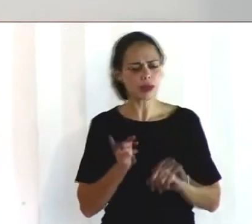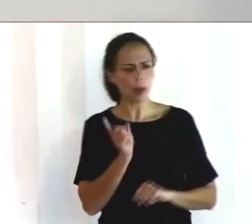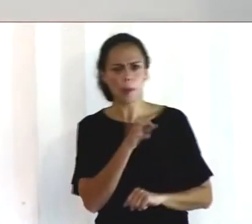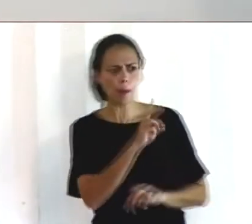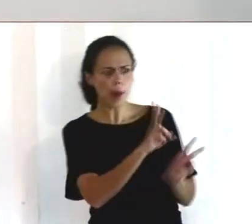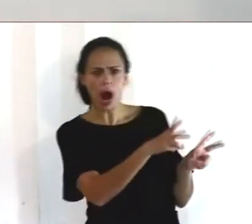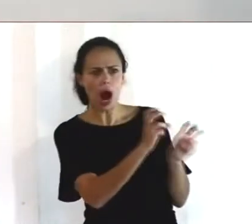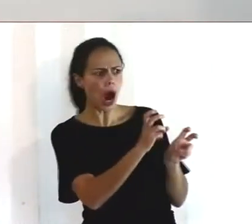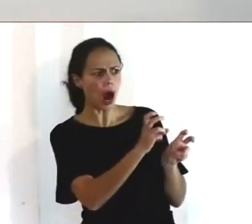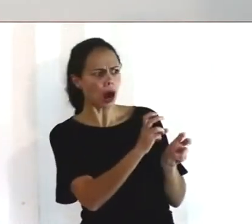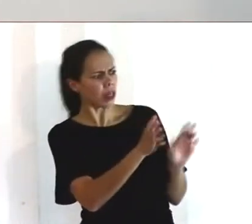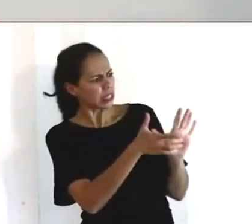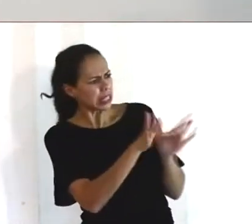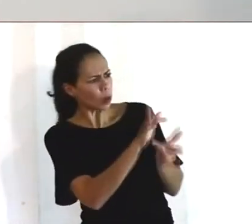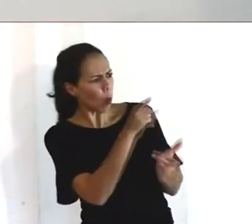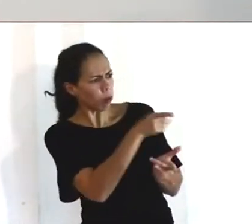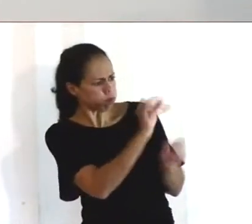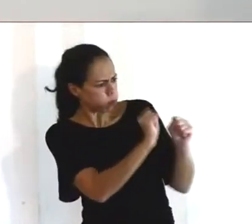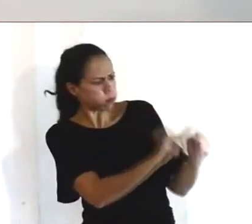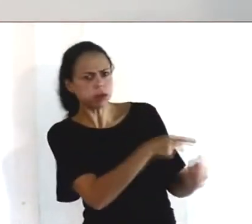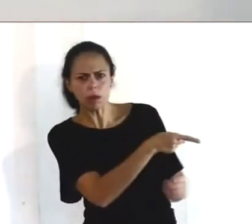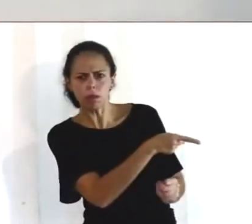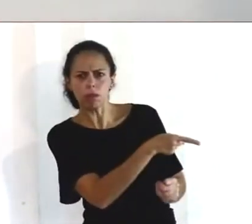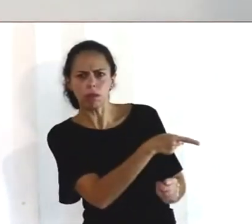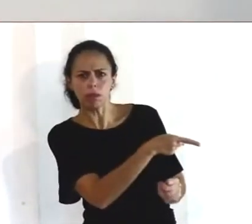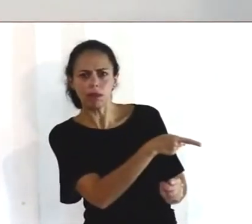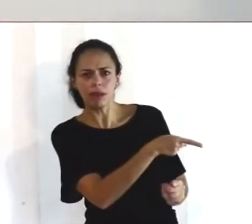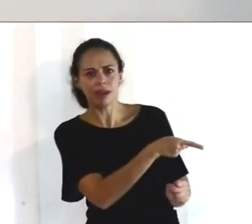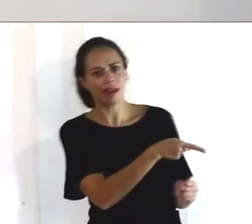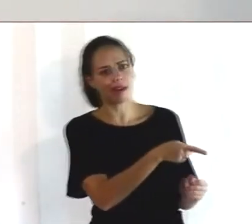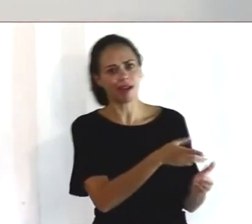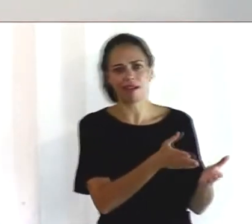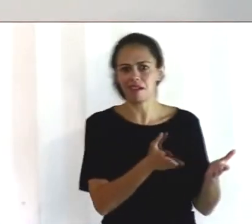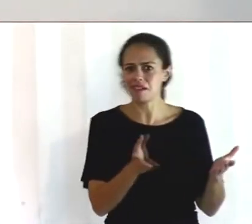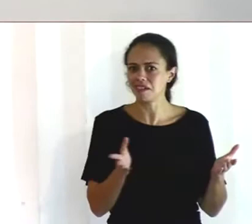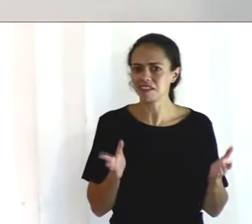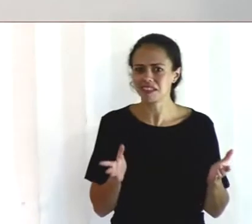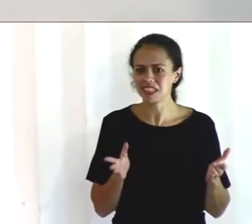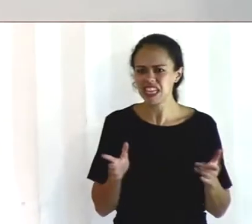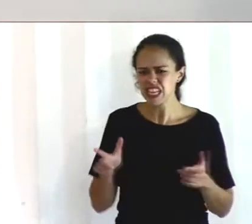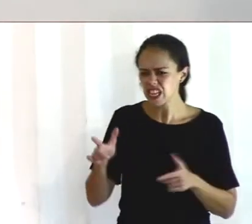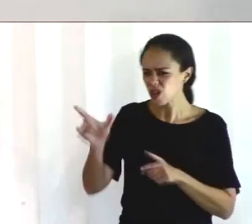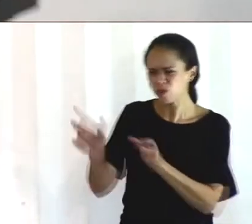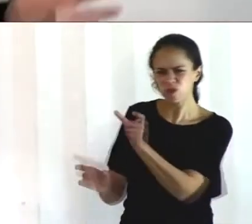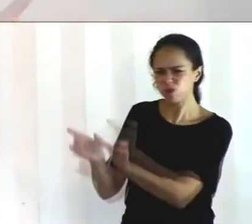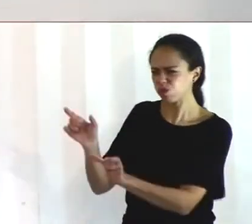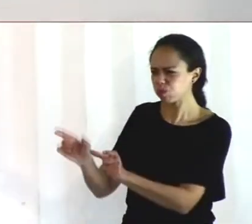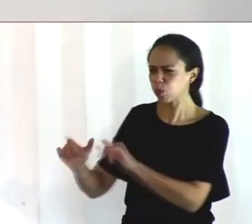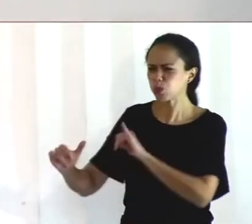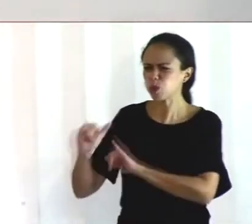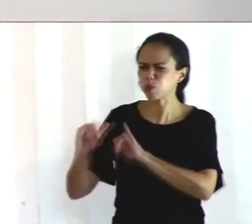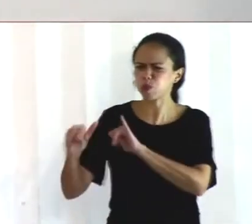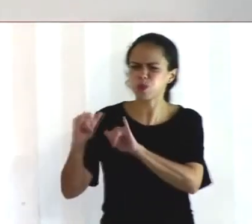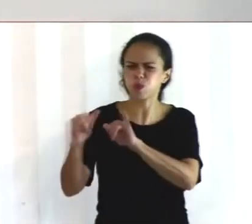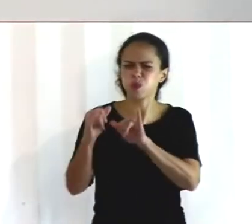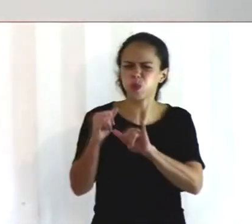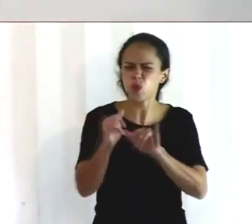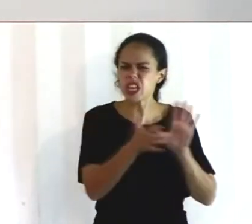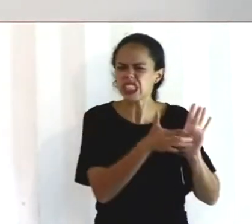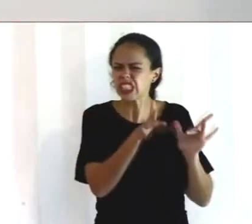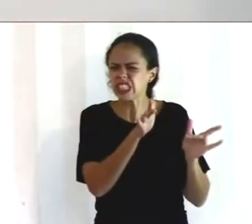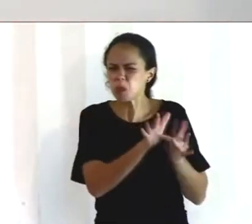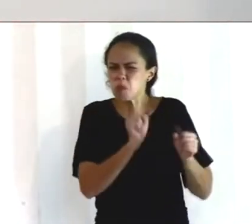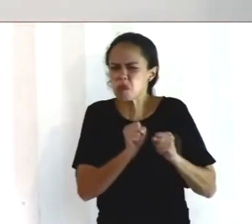mas muito forte mesmo, de saúde espiritual. Ninguém doente, enfermo espiritualmente